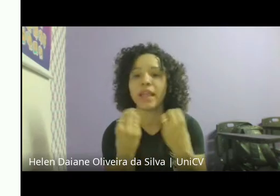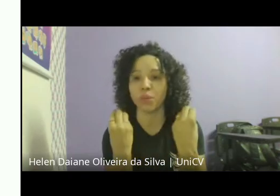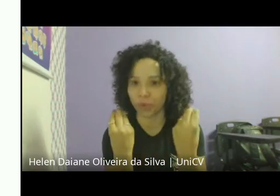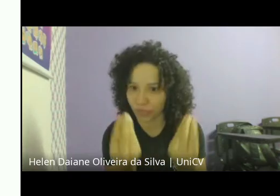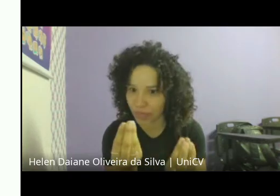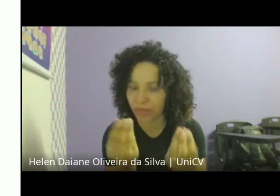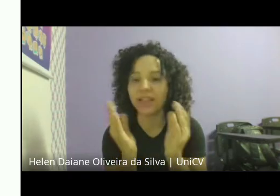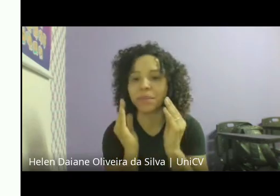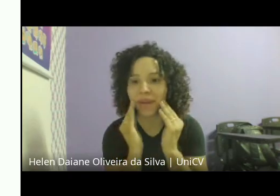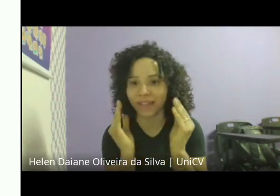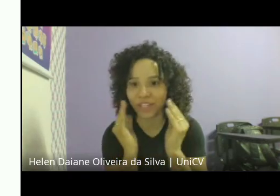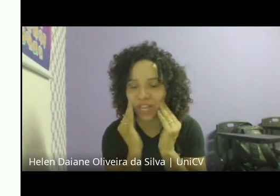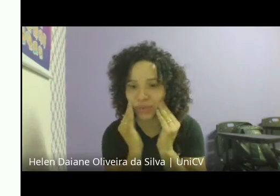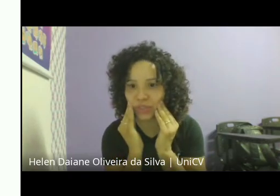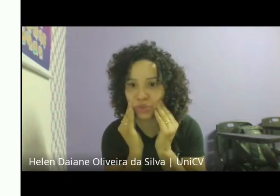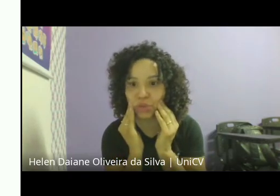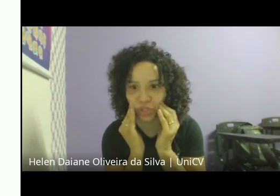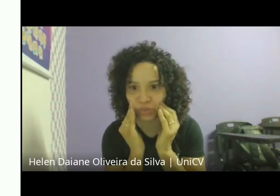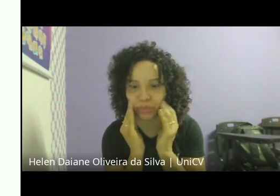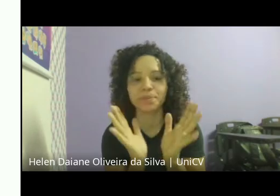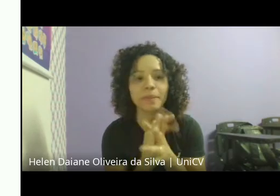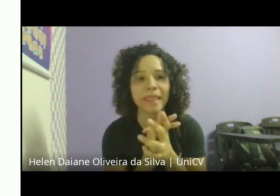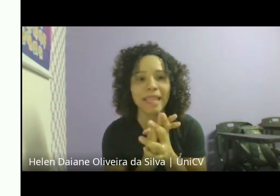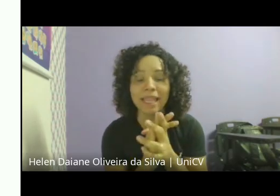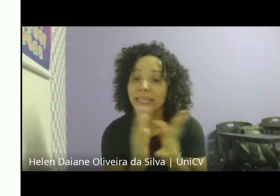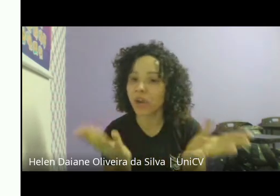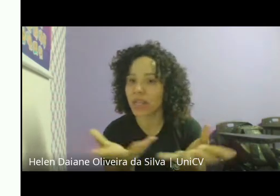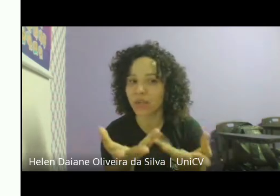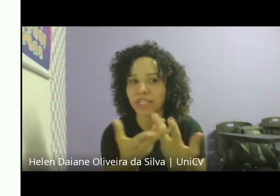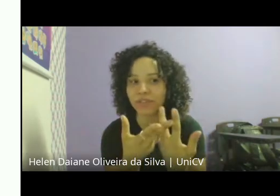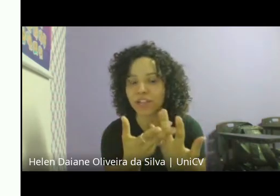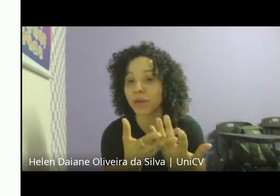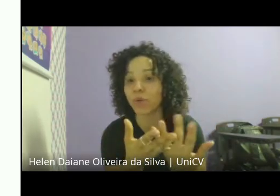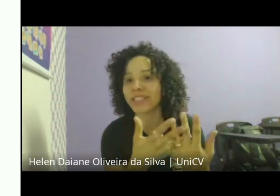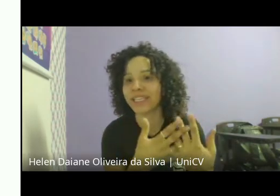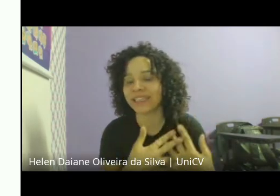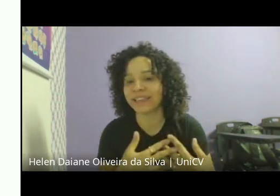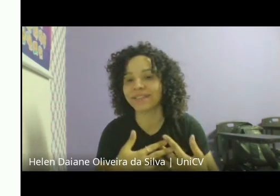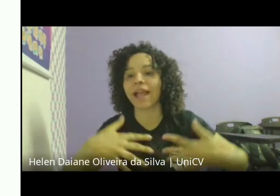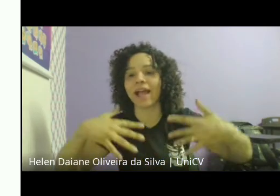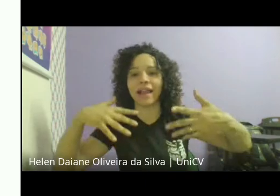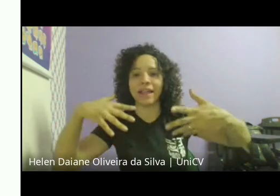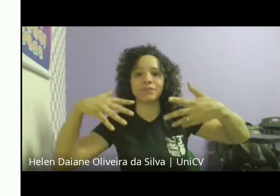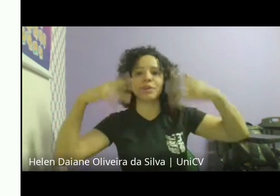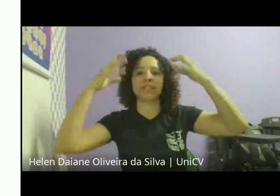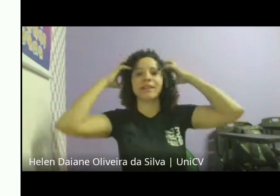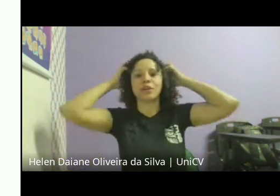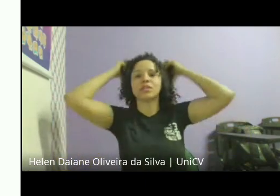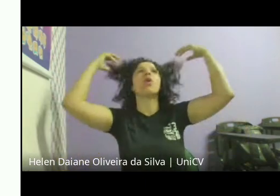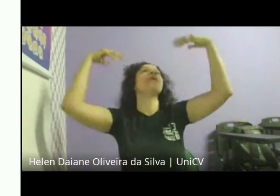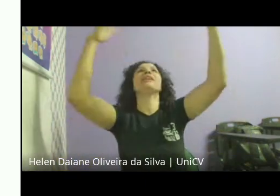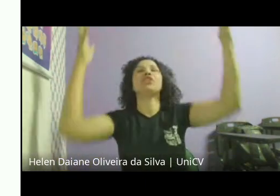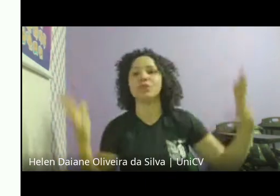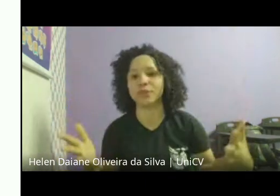sufixo, é um morfema para deixar as coisas no diminutivo. E agora, se eu quiser falar de uma coisa que tá, tipo assim, tá